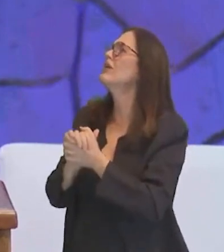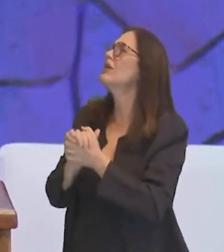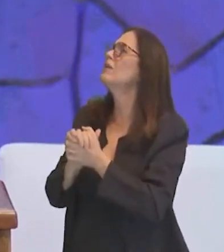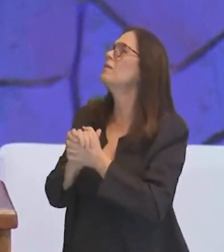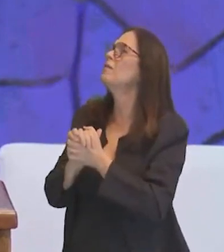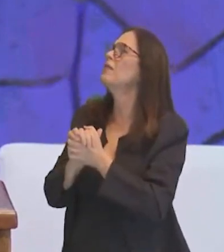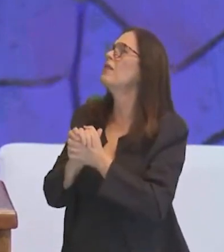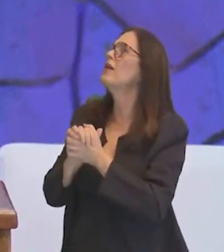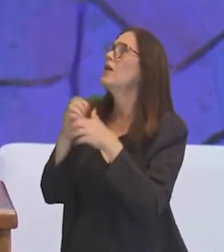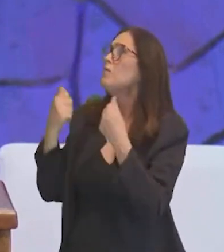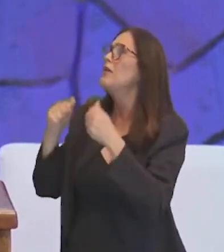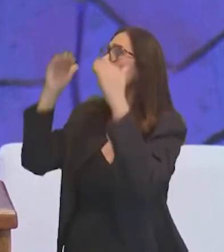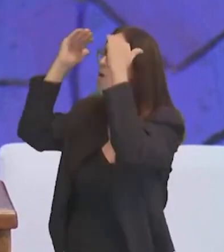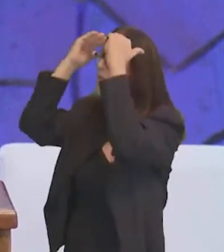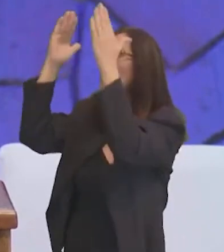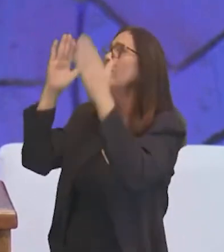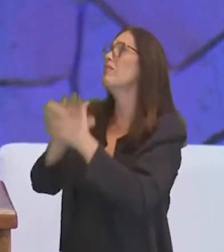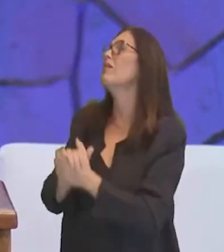compliance,